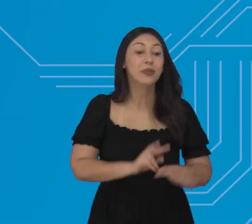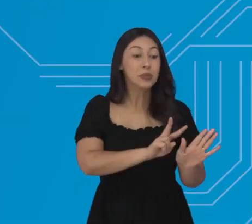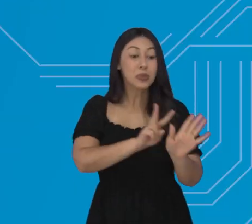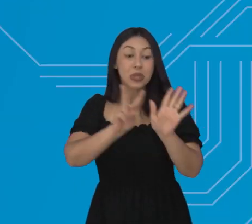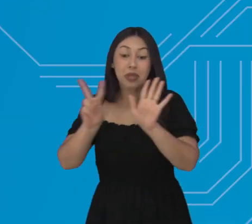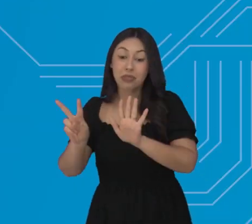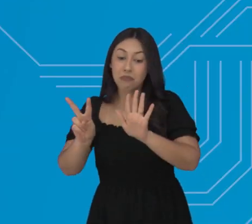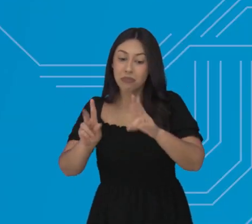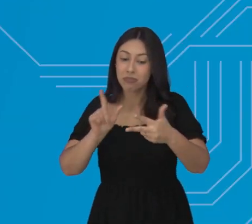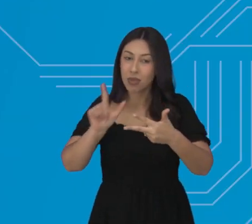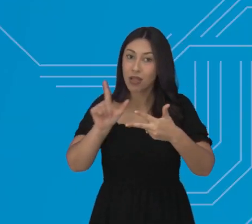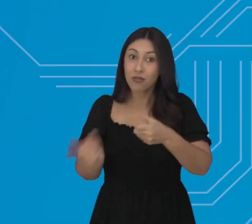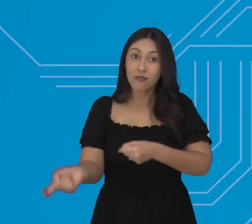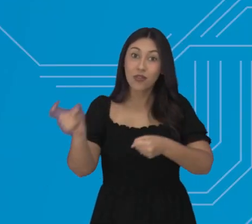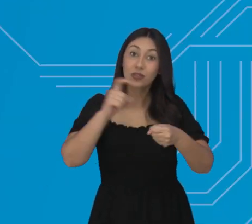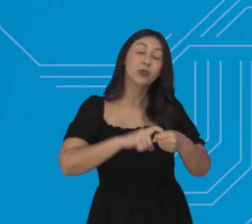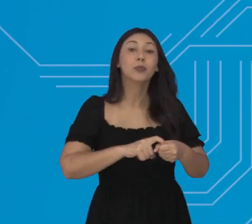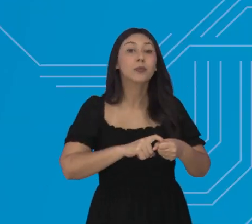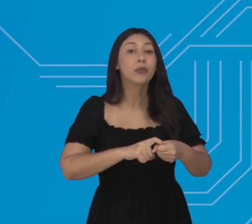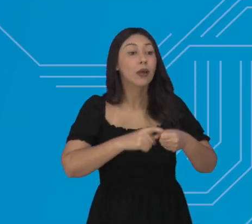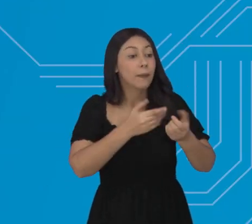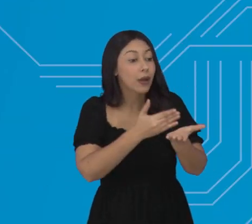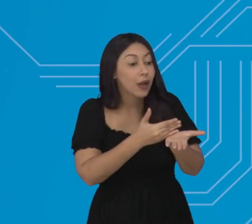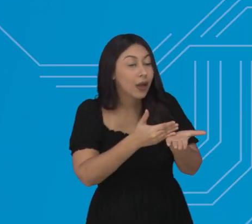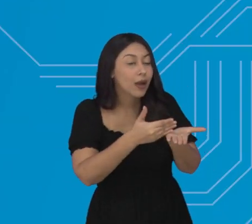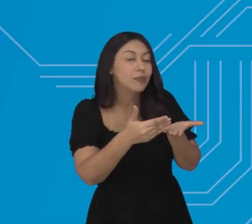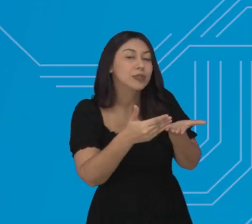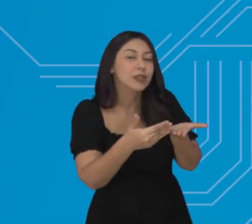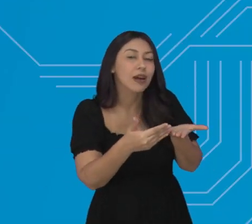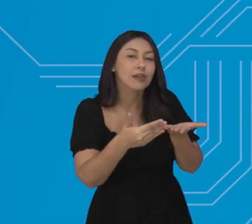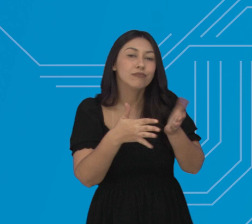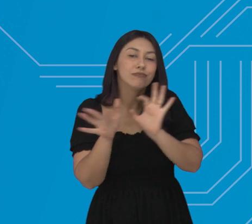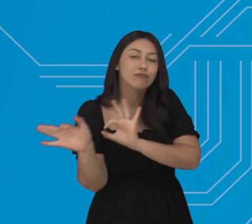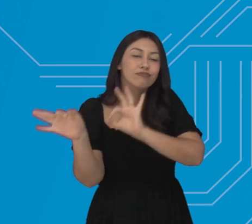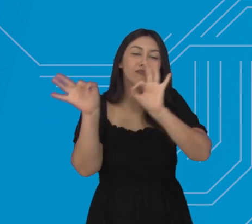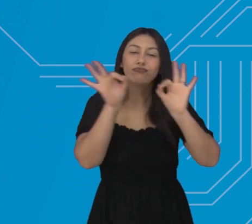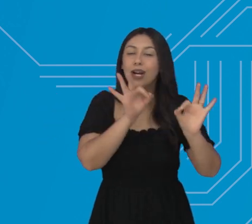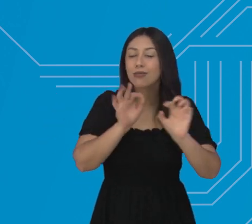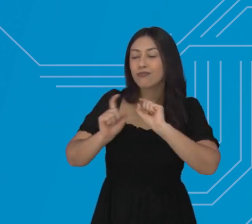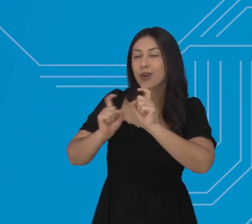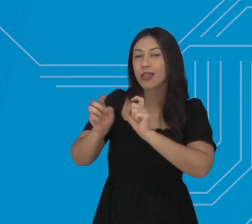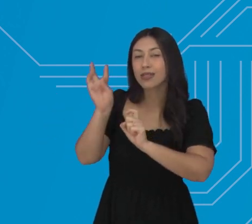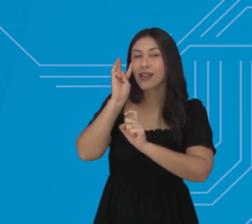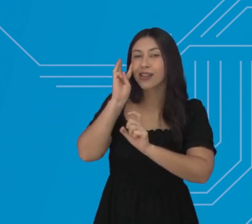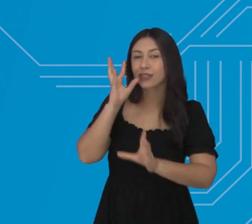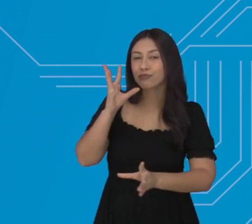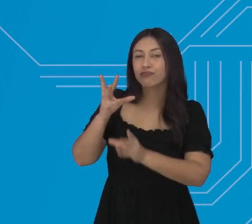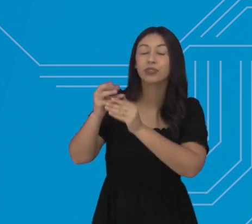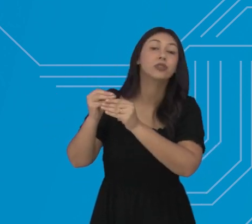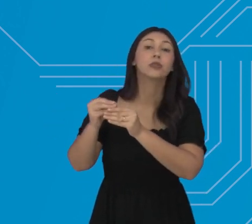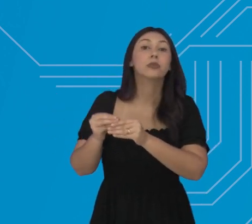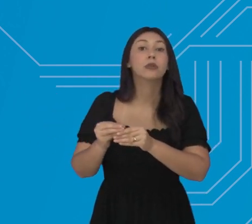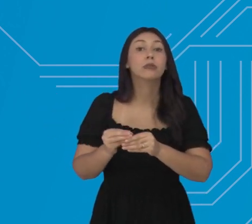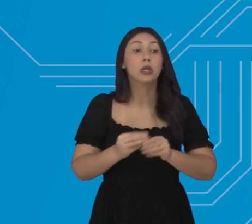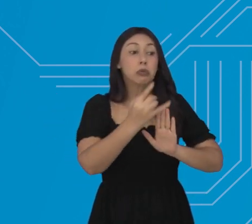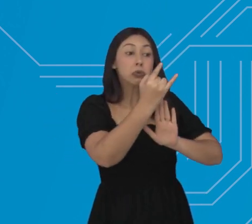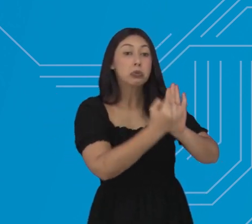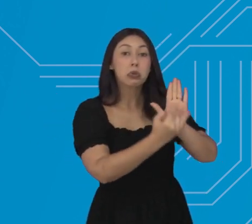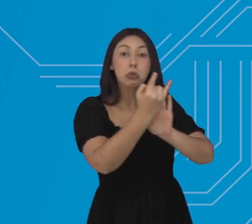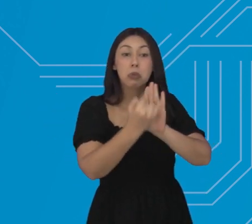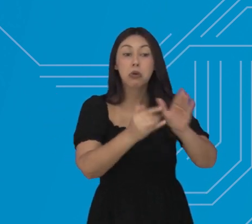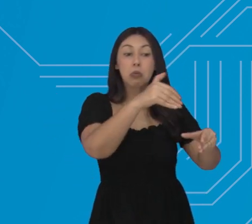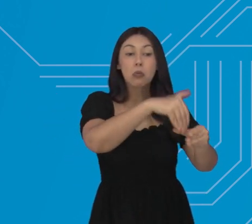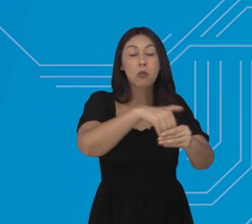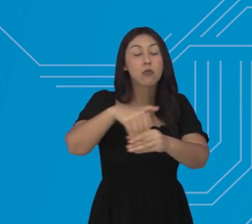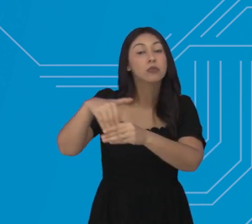E o Semana Legislativa está de volta. E para abrir esse bloco, a gente acompanha o resumo da sessão realizada na terça-feira. Além da votação